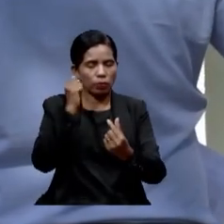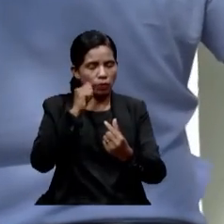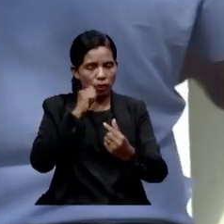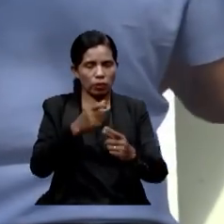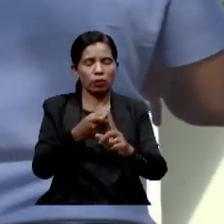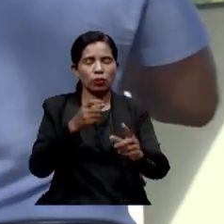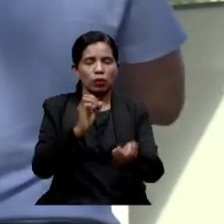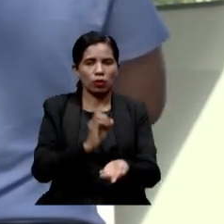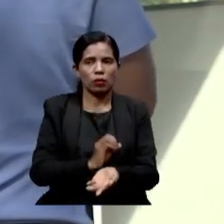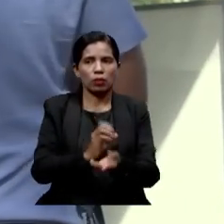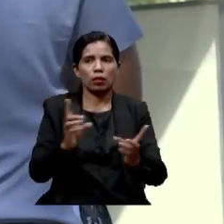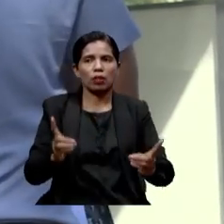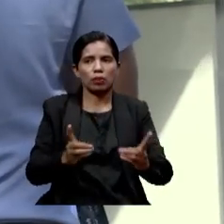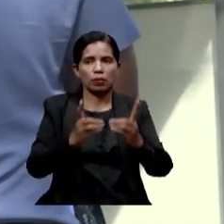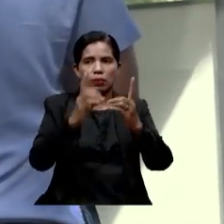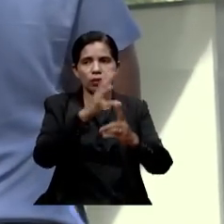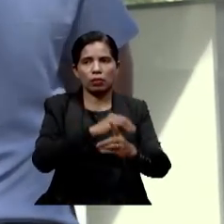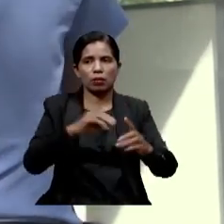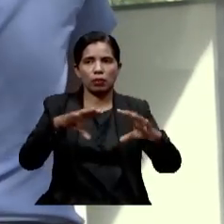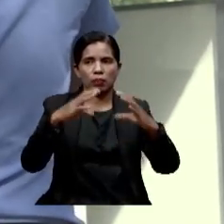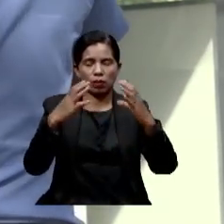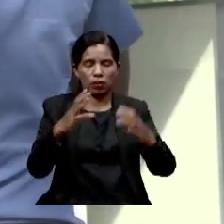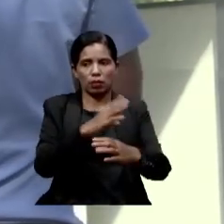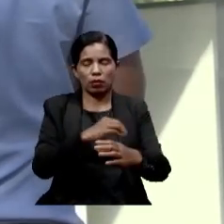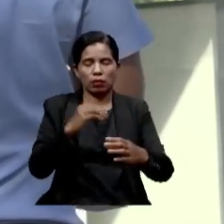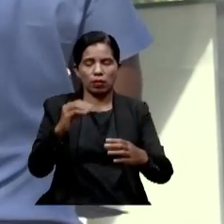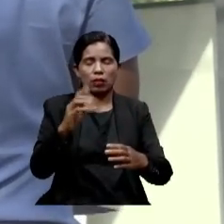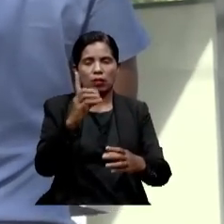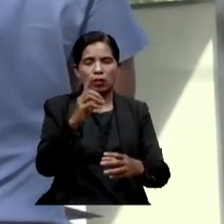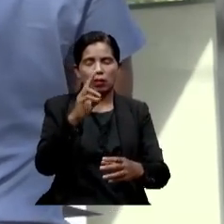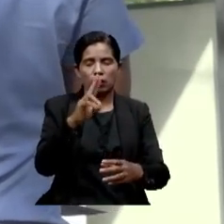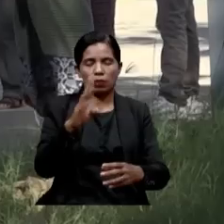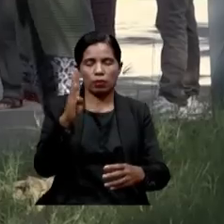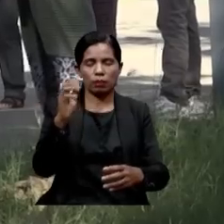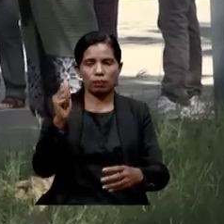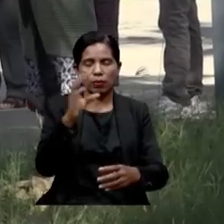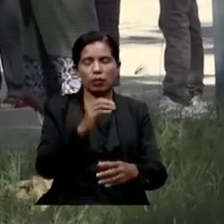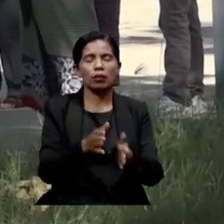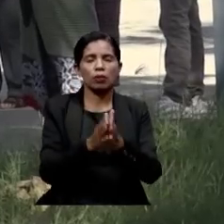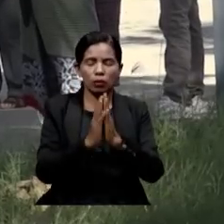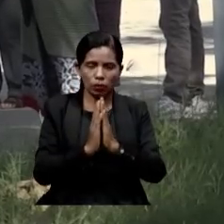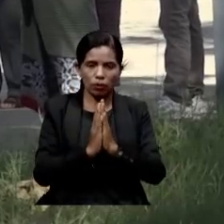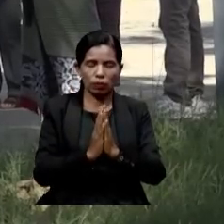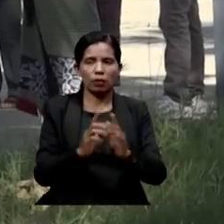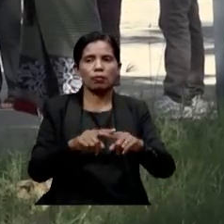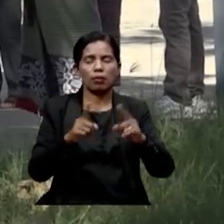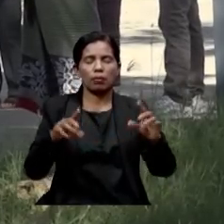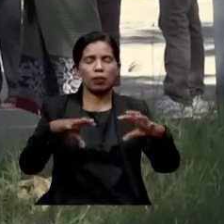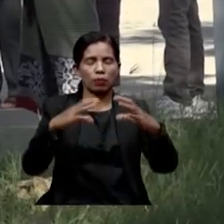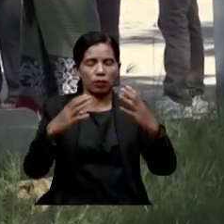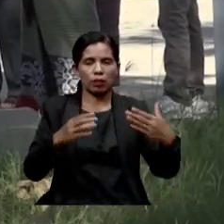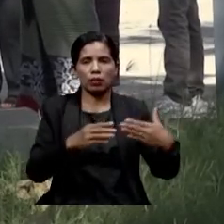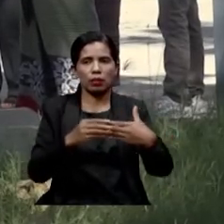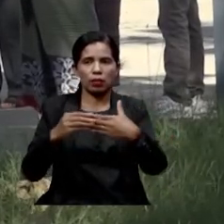Rai Uane, a sorumalo ho comissão organizadora Expo Dubai, atu husu tuir tai sirane, maibe comissão